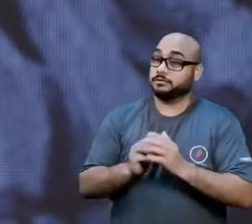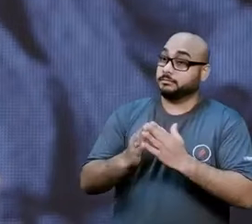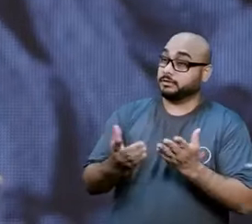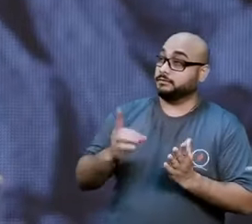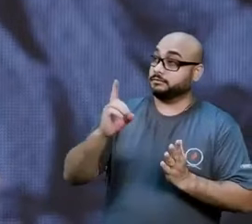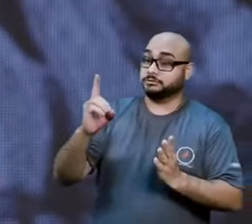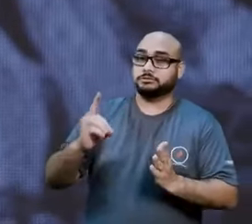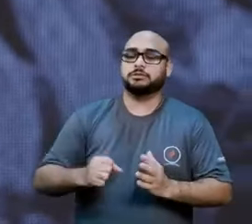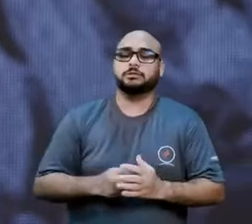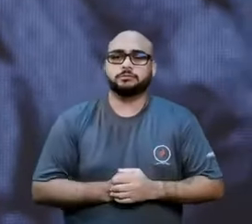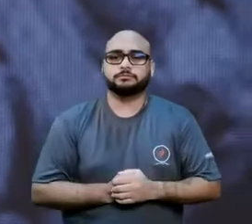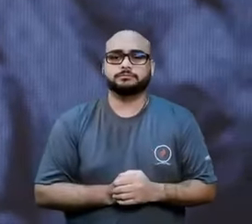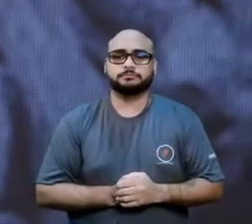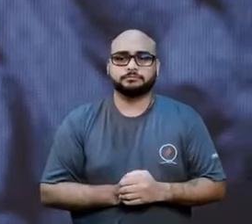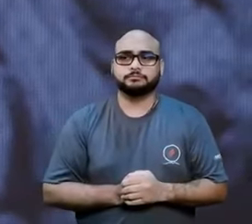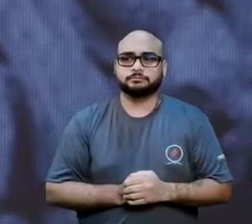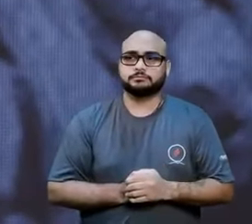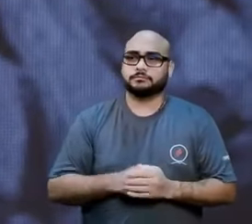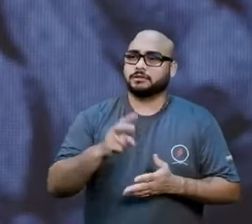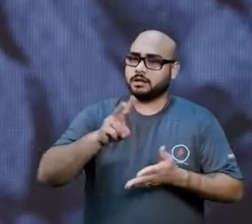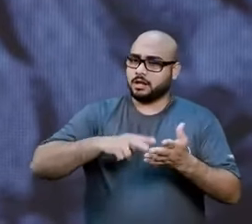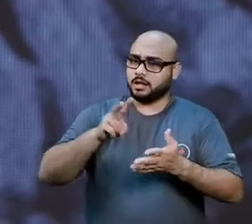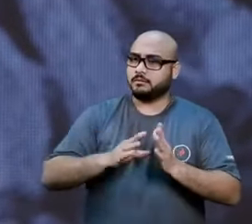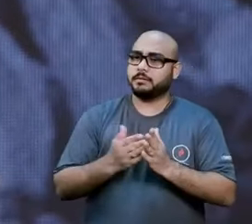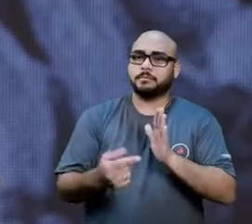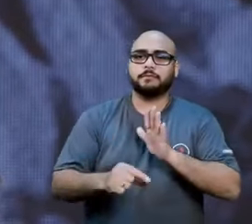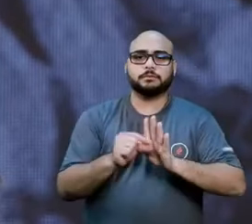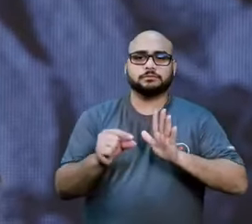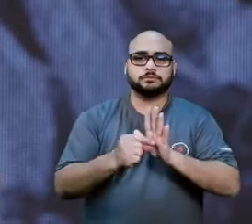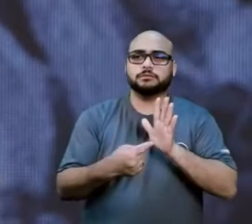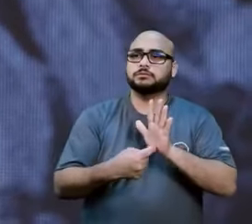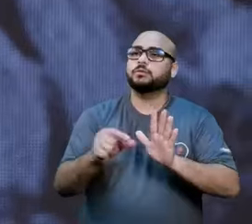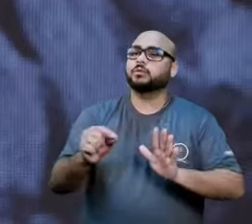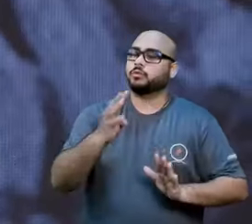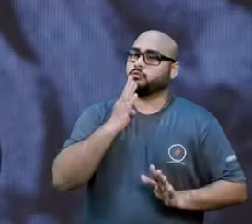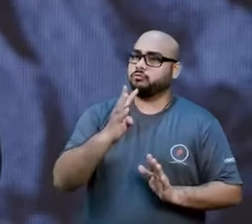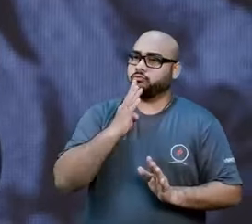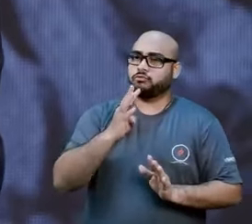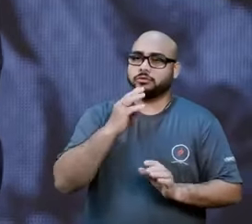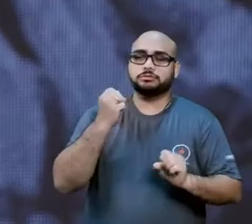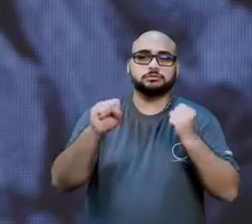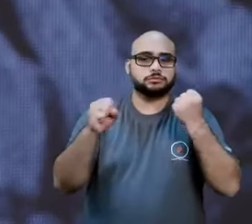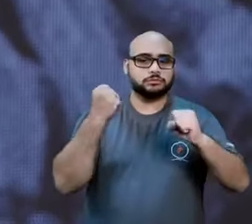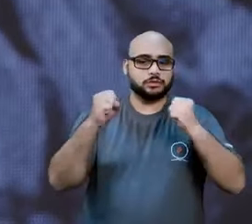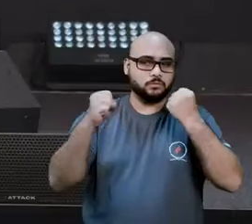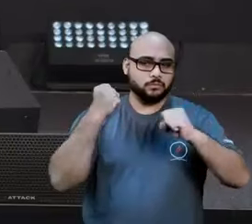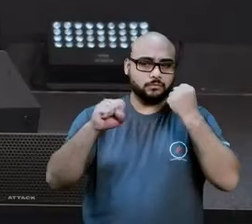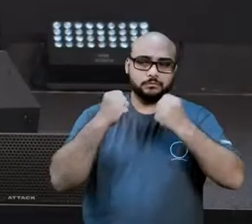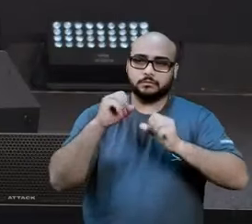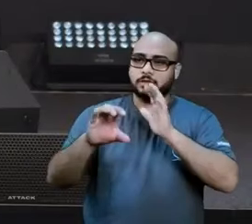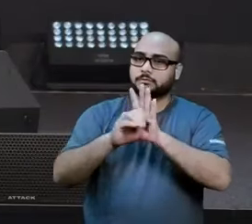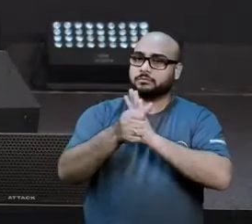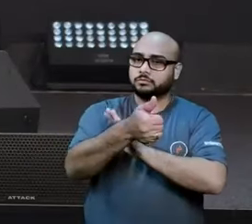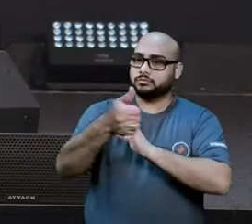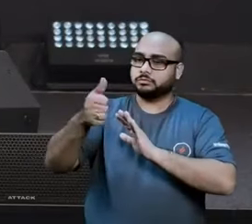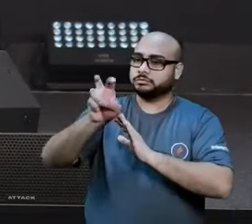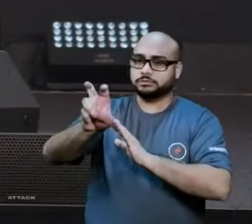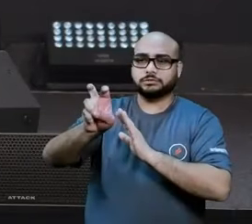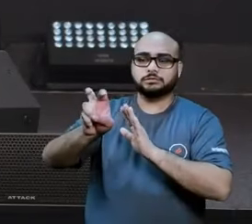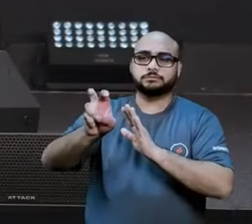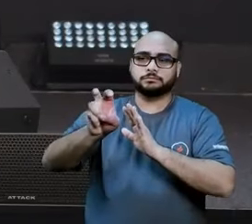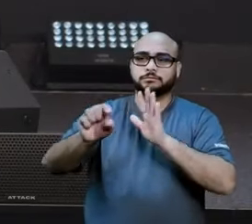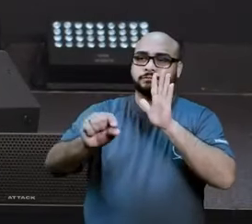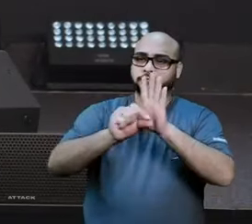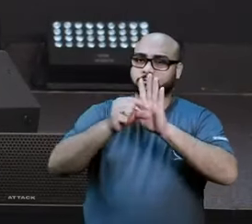eu vou ler um versículo conhecidíssimo de vocês Salmo 115 Versículo 3 abra a sua